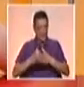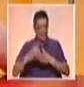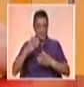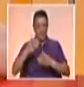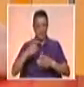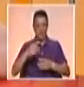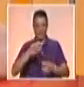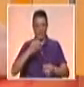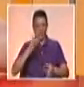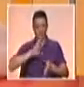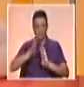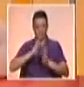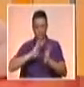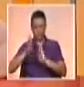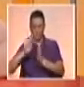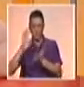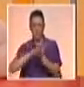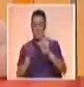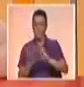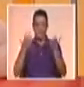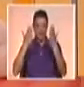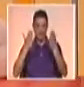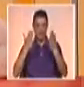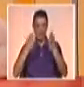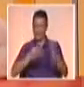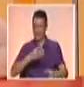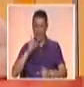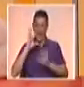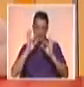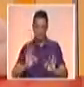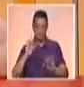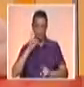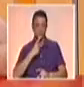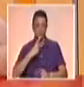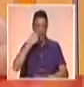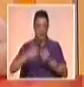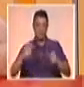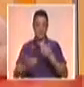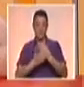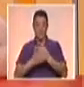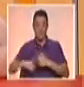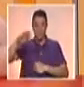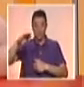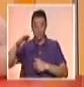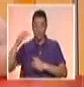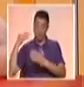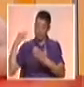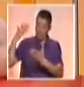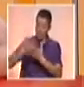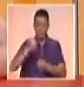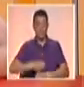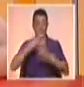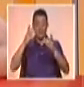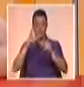fala imenso com as mãos e custa a despegar a conversa. Portanto, as pessoas idosas, pelo percurso que tiveram, porque muitas